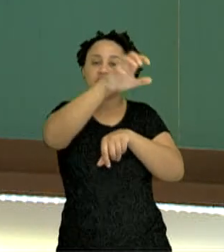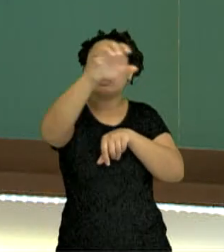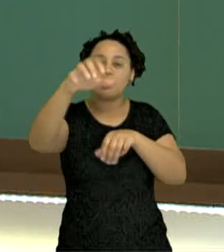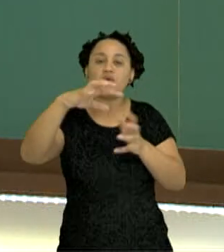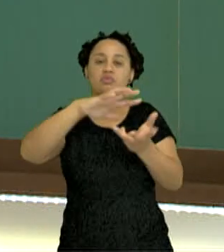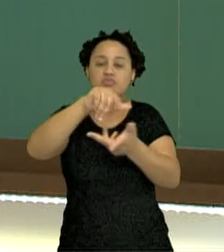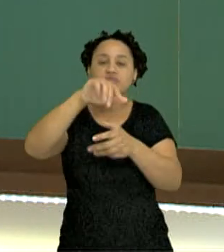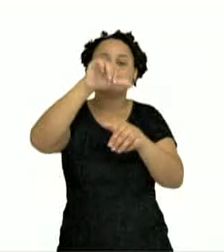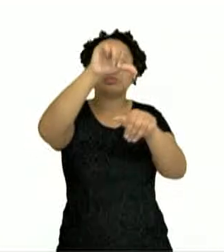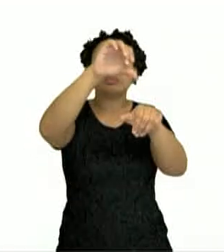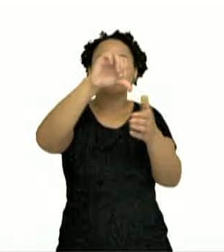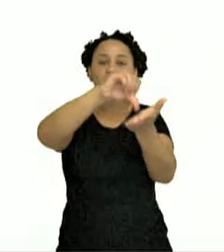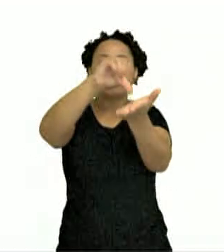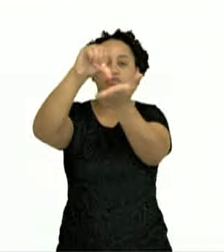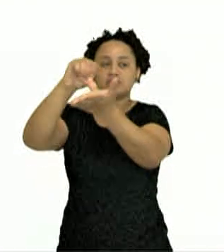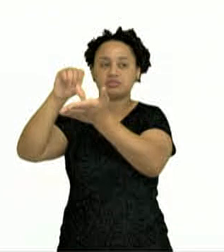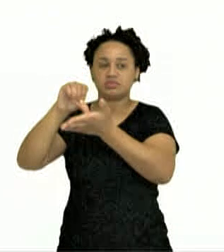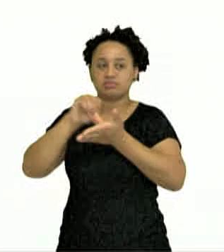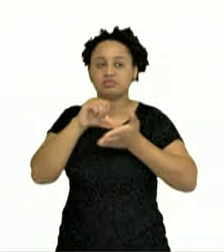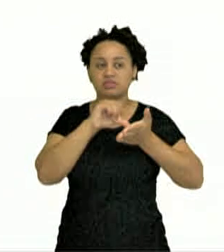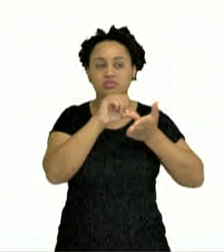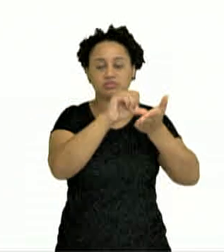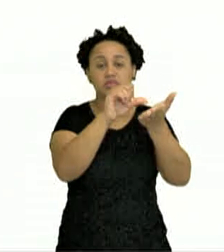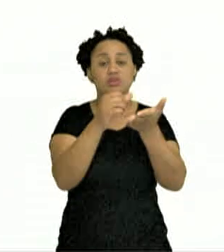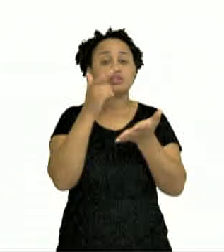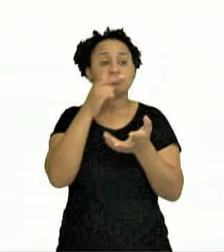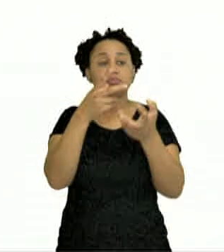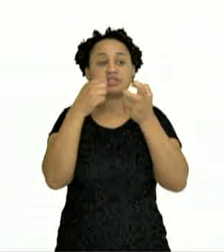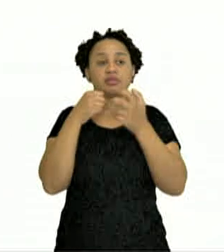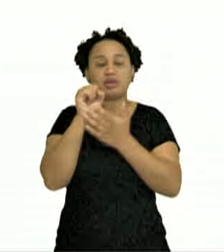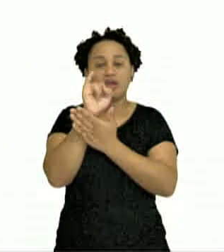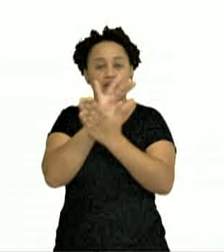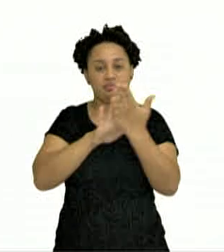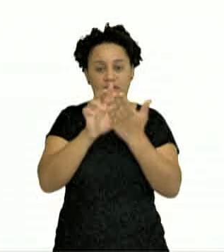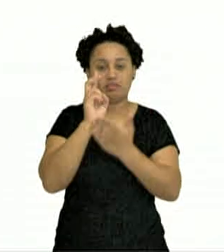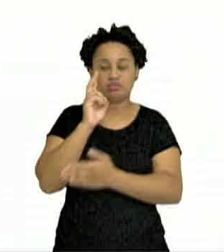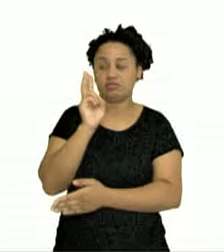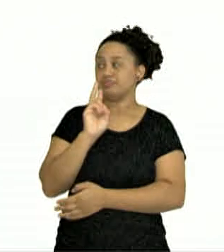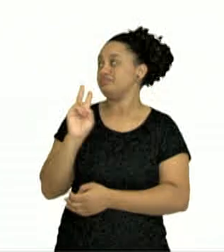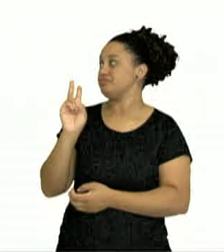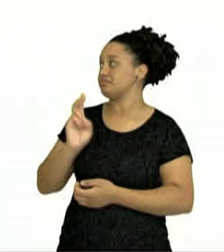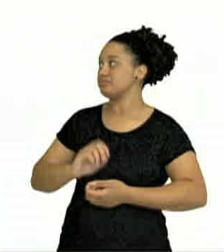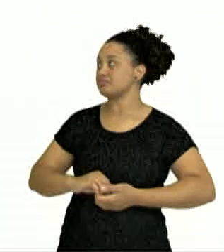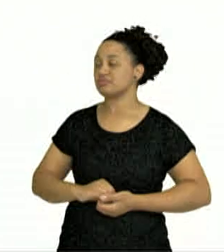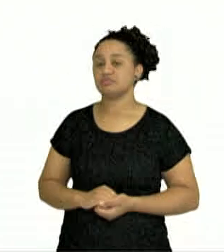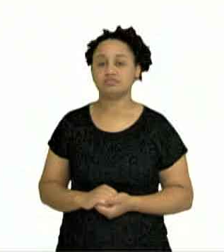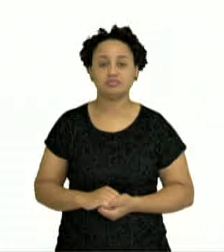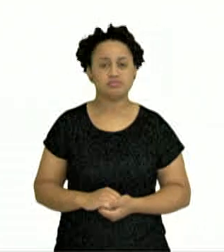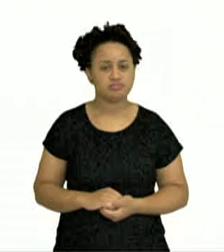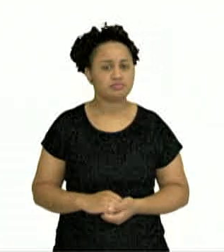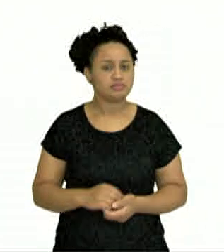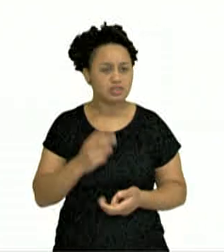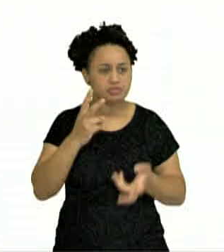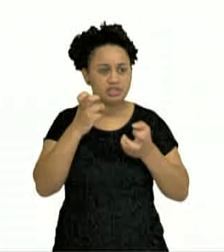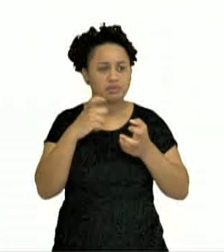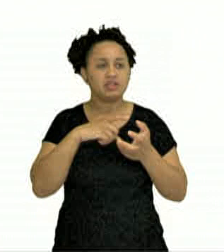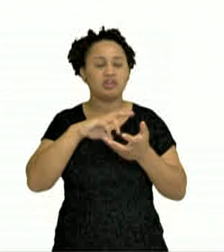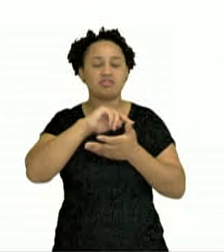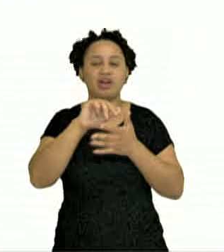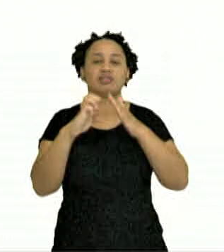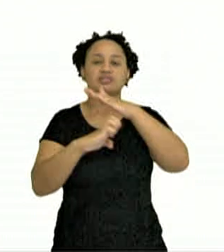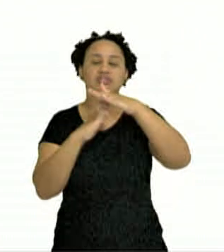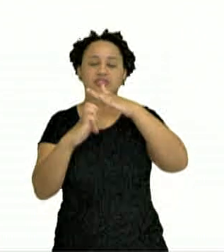do mundo, que é exatamente o que a gente consegue observar nessa imagem que você consegue visualizar na sua tela, onde nós temos uma série de